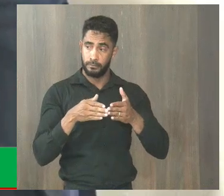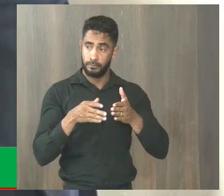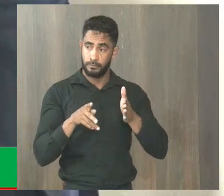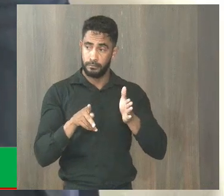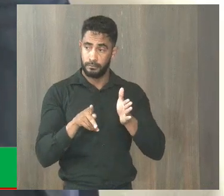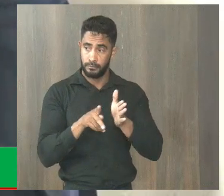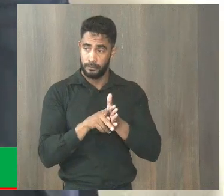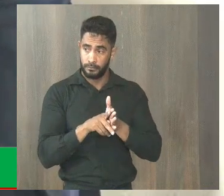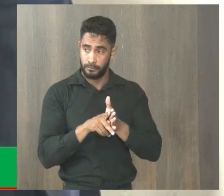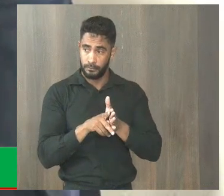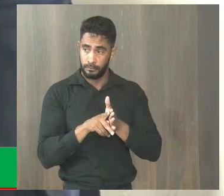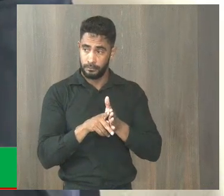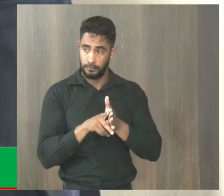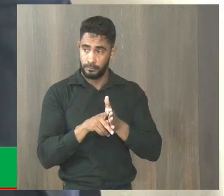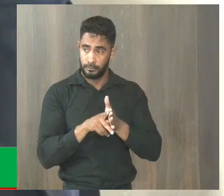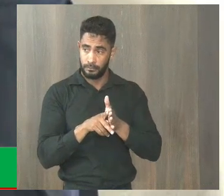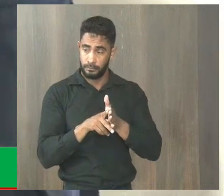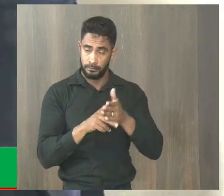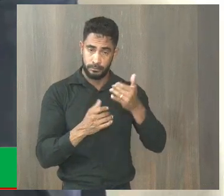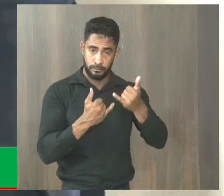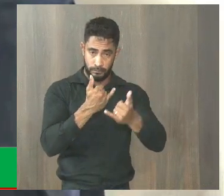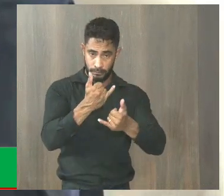playground na praça